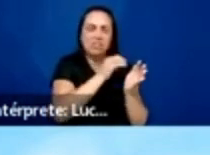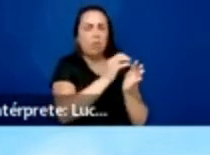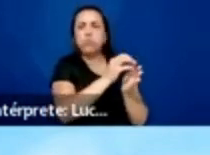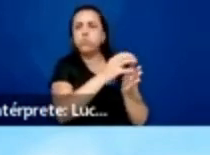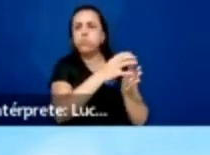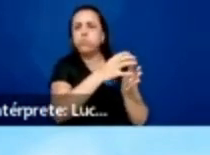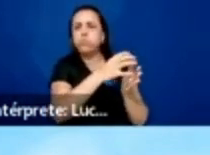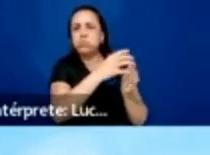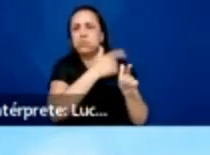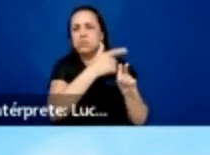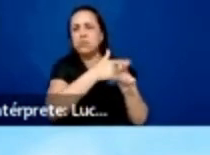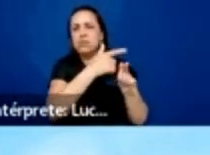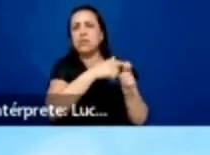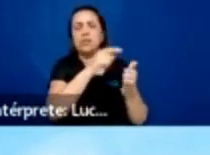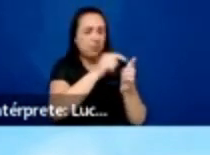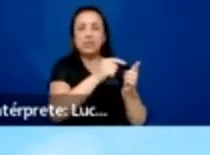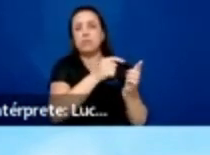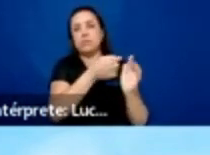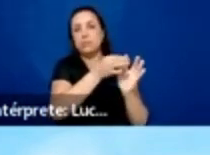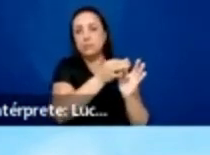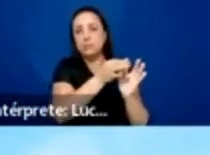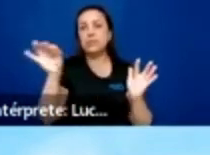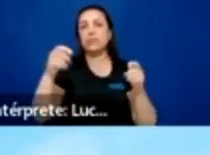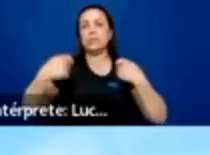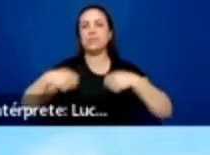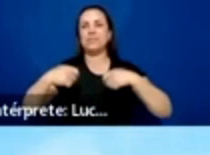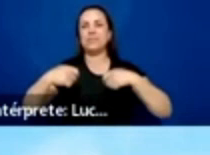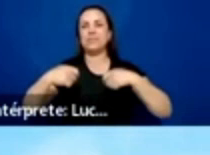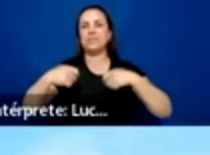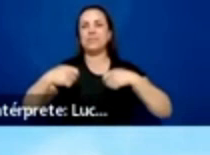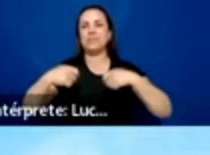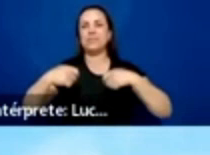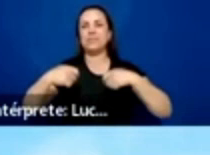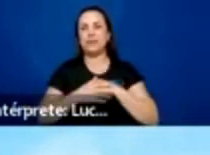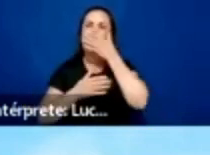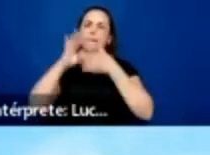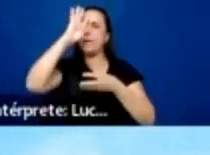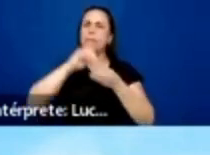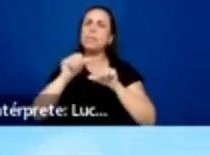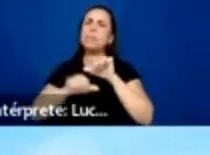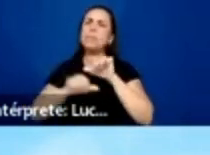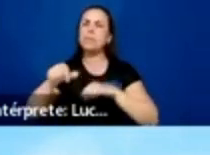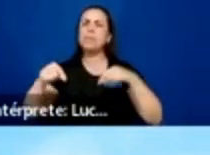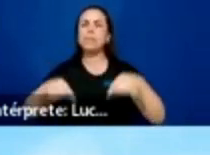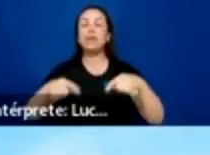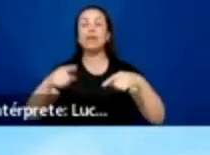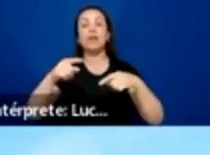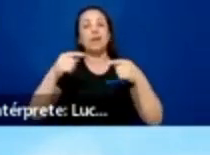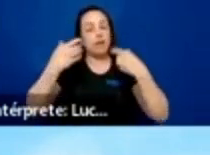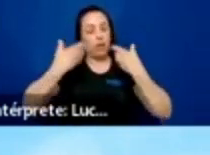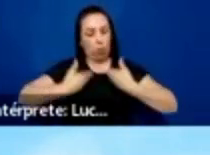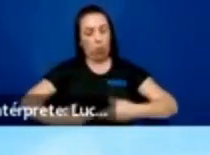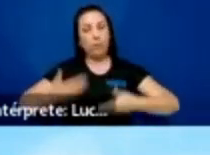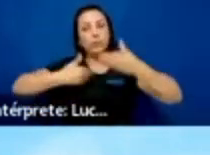adequada, por fazermos ginástica, que ajuda a reduzir. Então, ou seja, enquanto nós não reduzirmos o